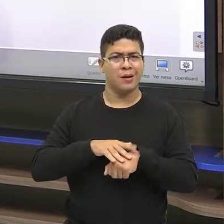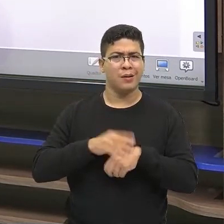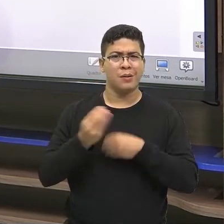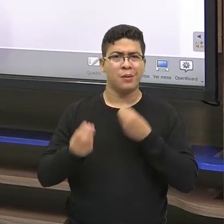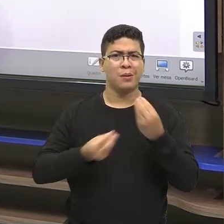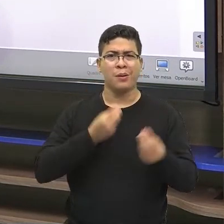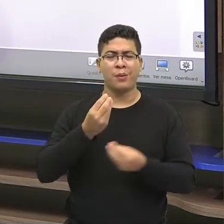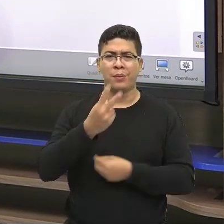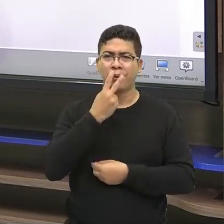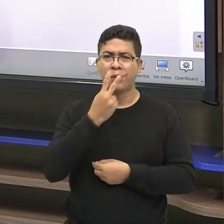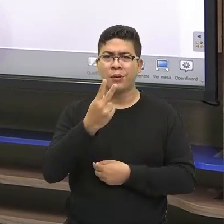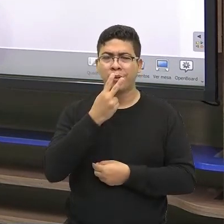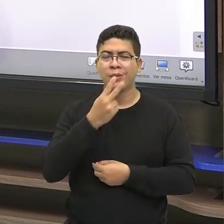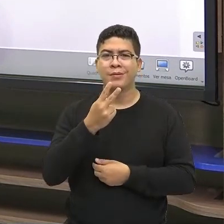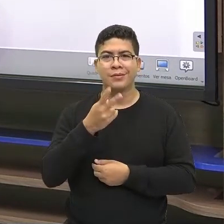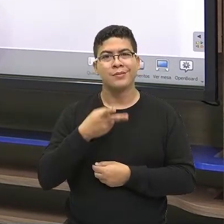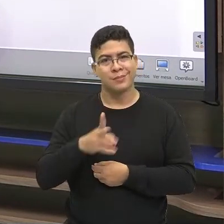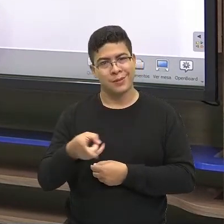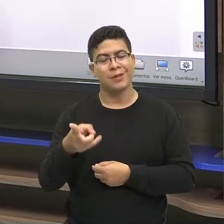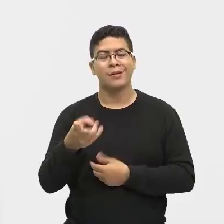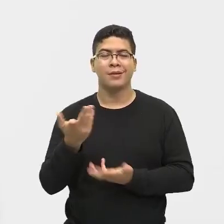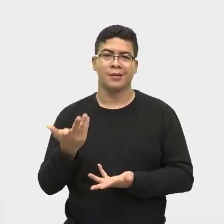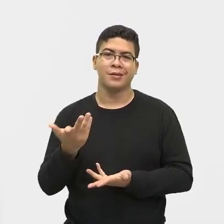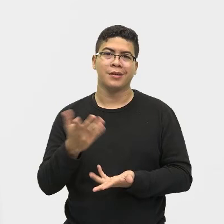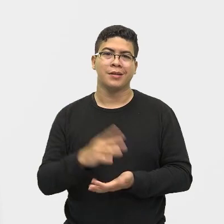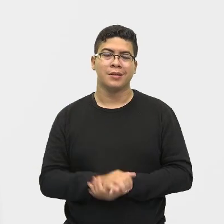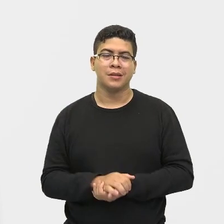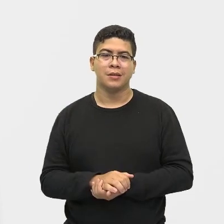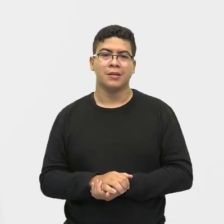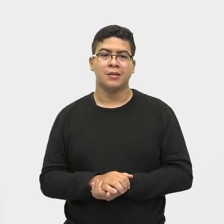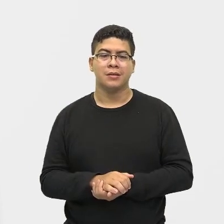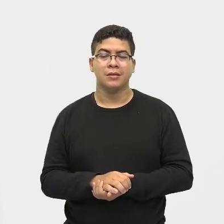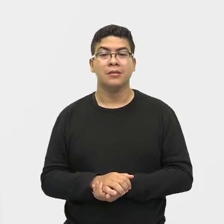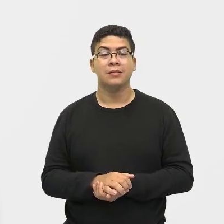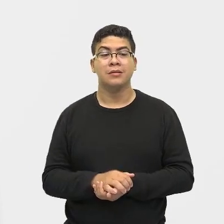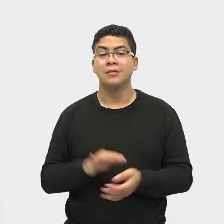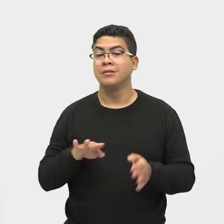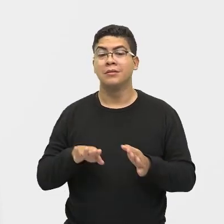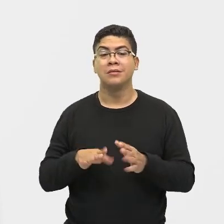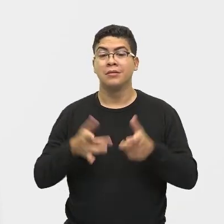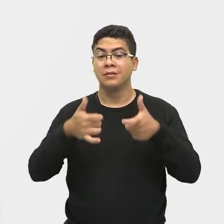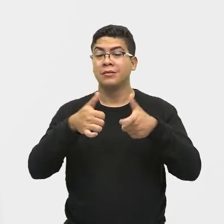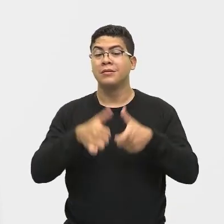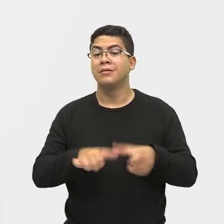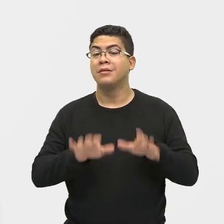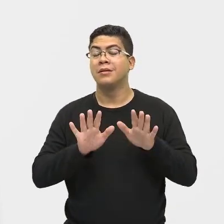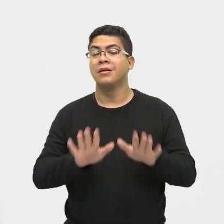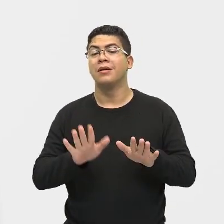ele escreveu aí, ele continua fumando, né? E fiquei, diz ele,